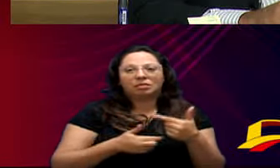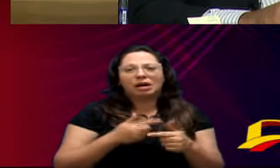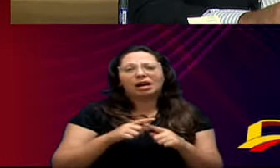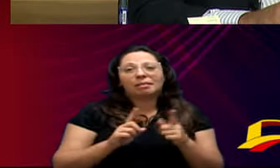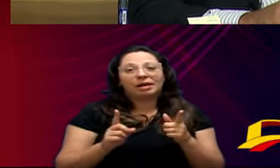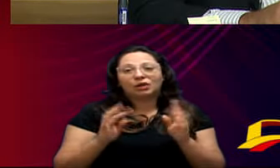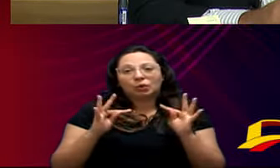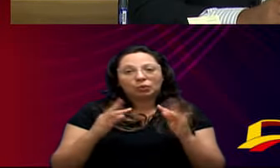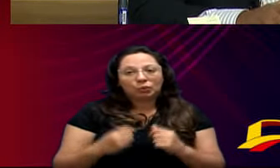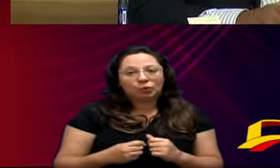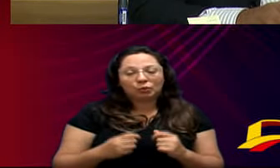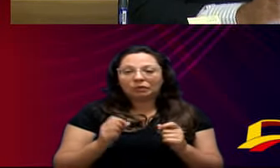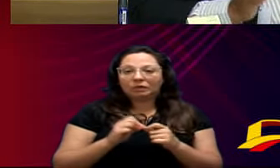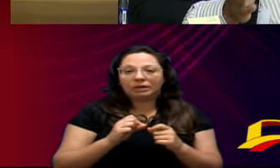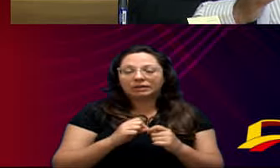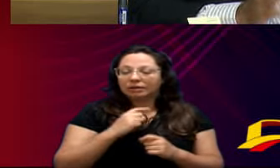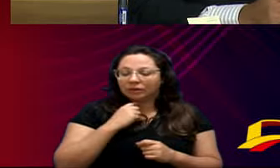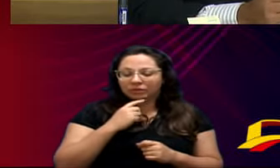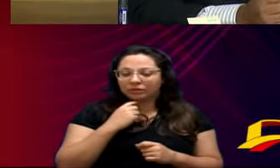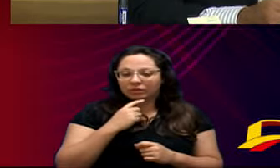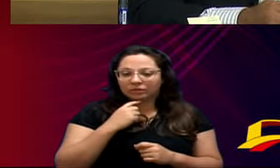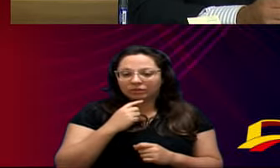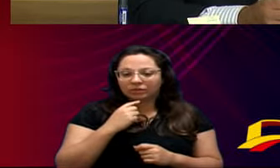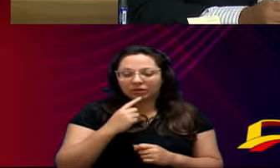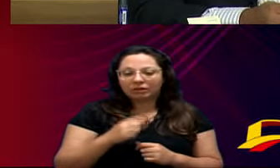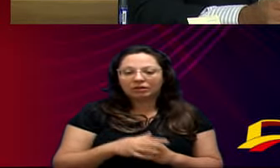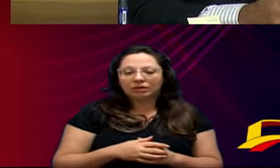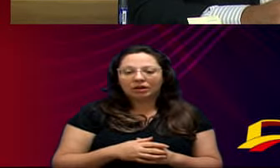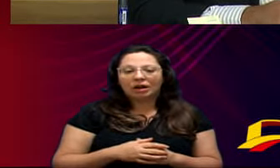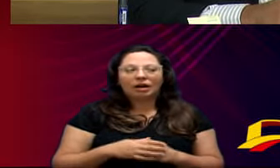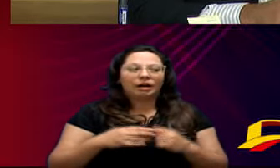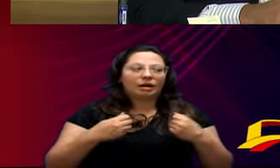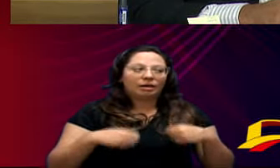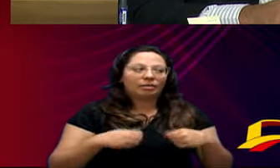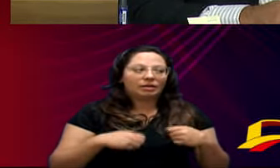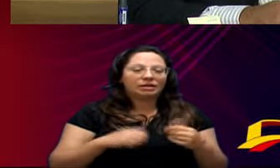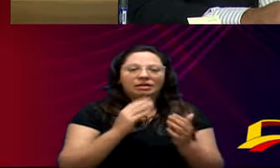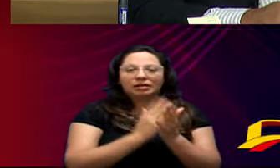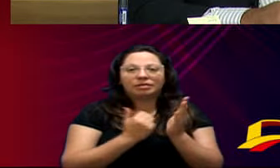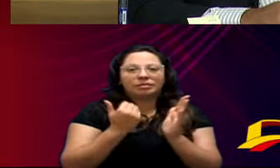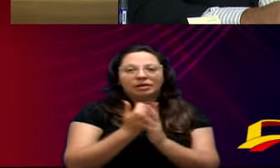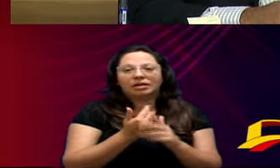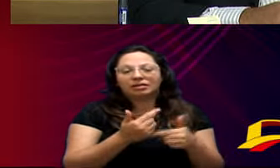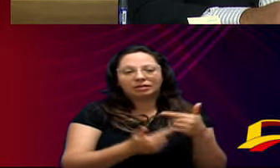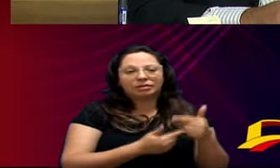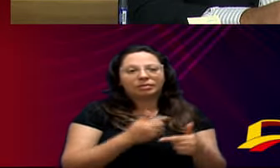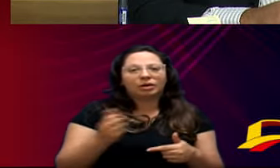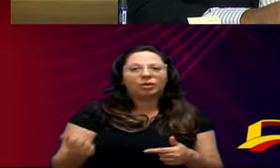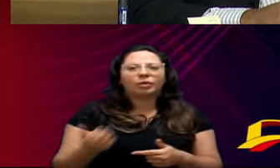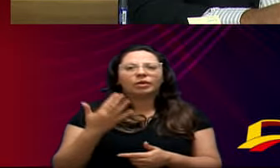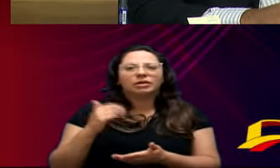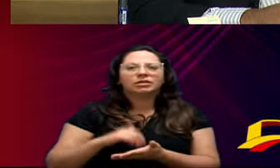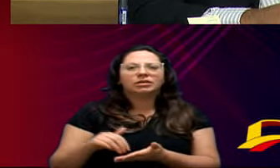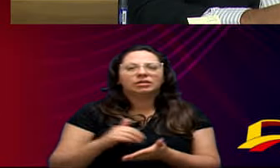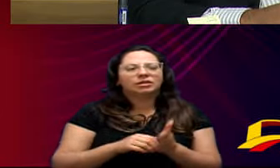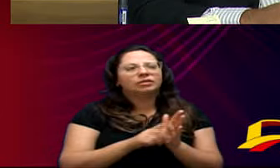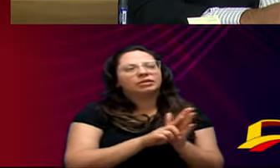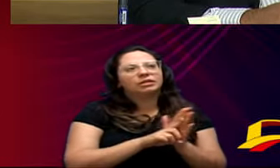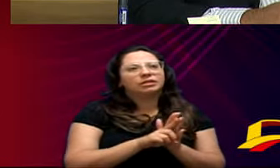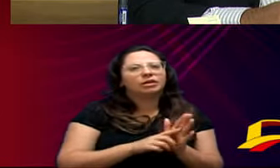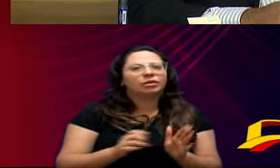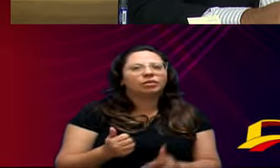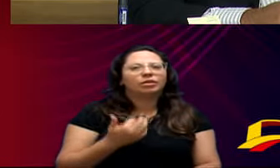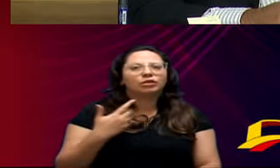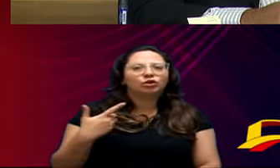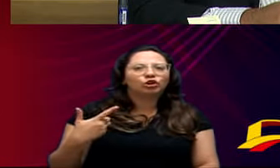eh acho que as compet precisa mais trabalhadores né servidores quantos tem fiscais hoje na secretaria Secretaria temos